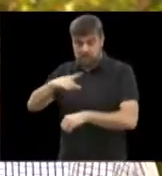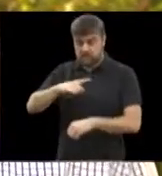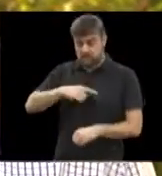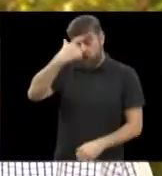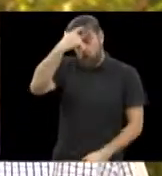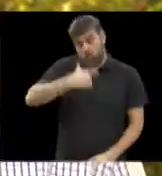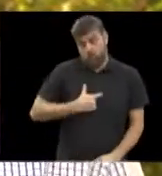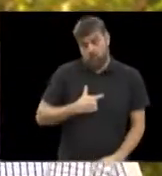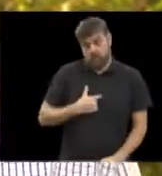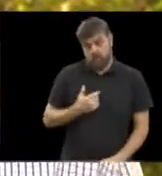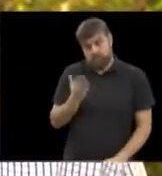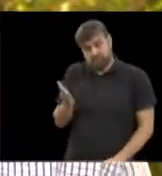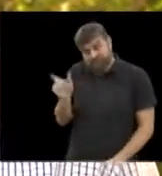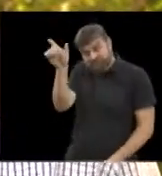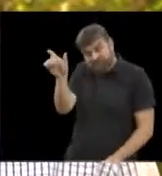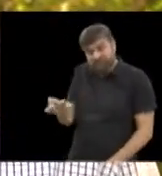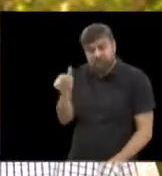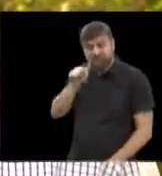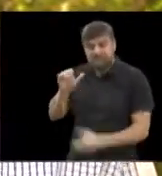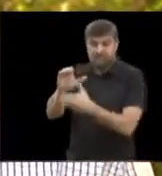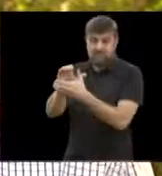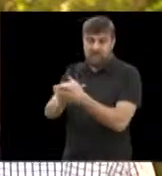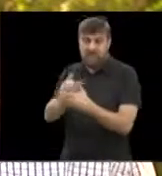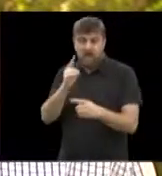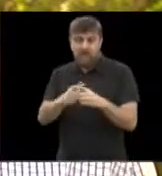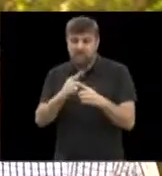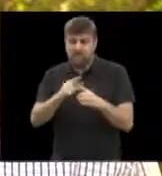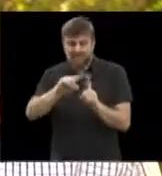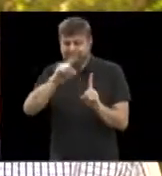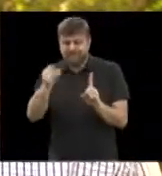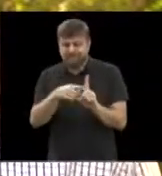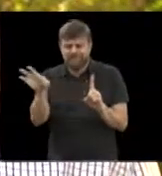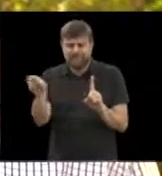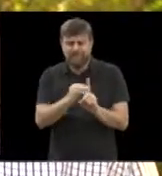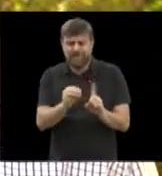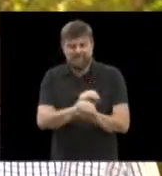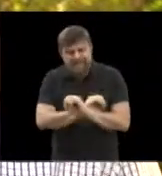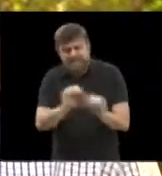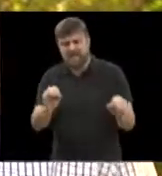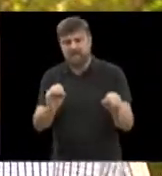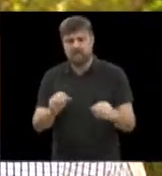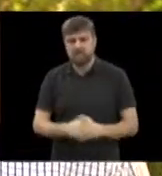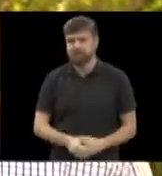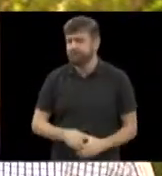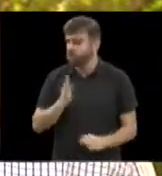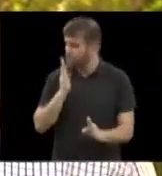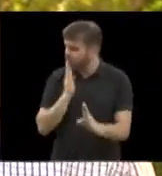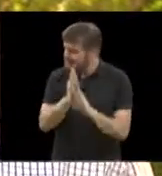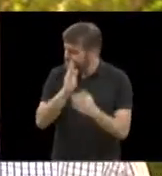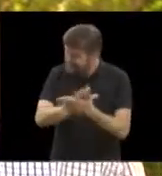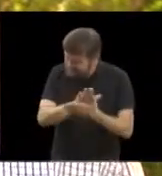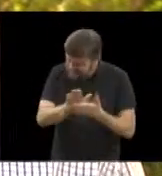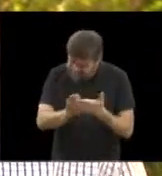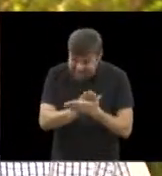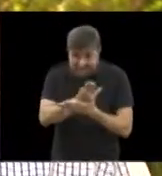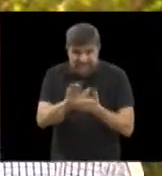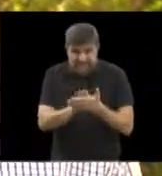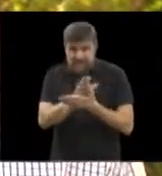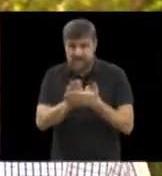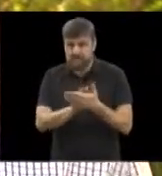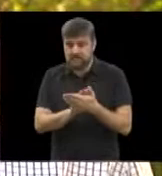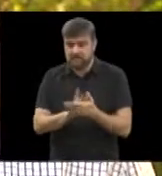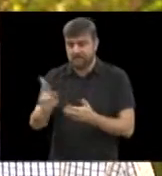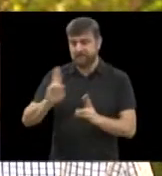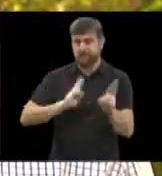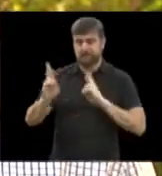meu, ou achar um motivo pelo qual a coisa não estava dando certo. E a gente não achava. Então todos os exames era você está